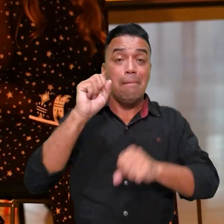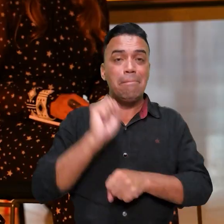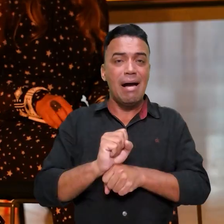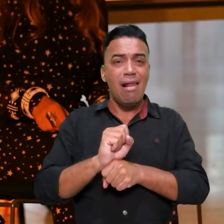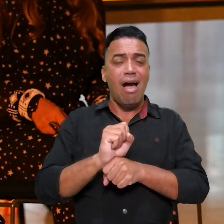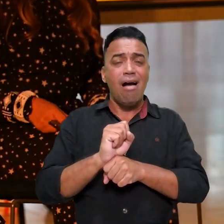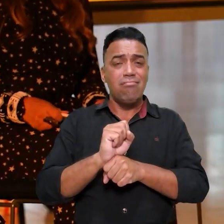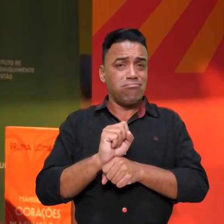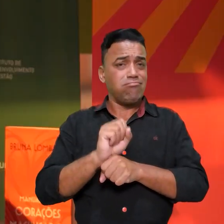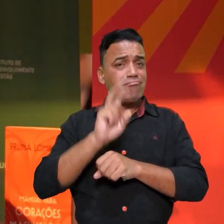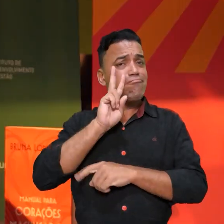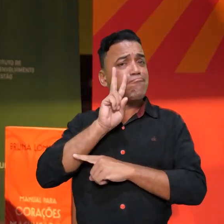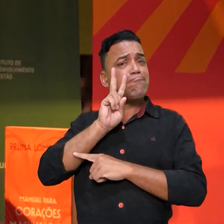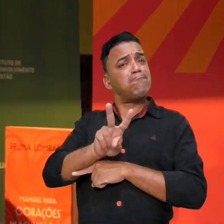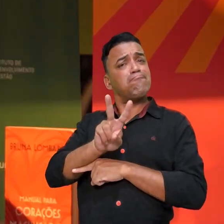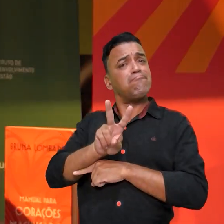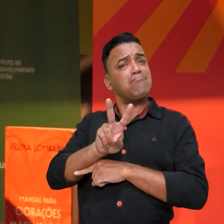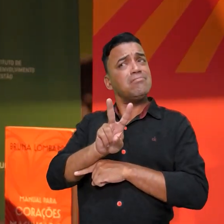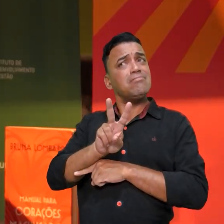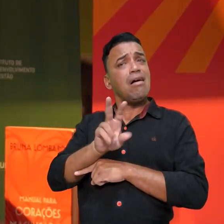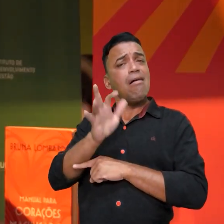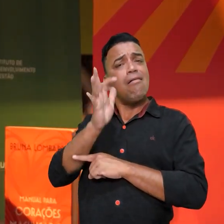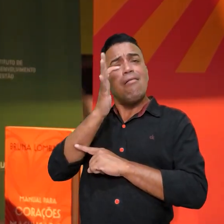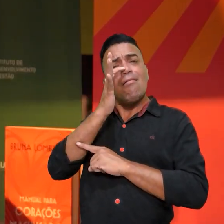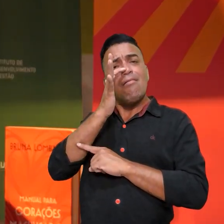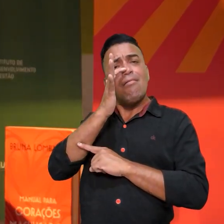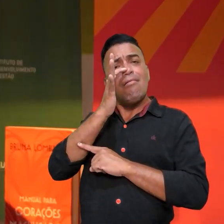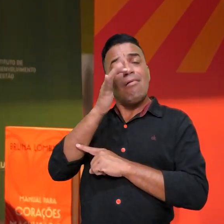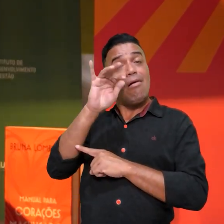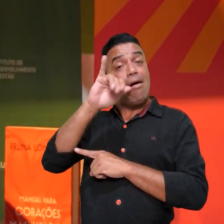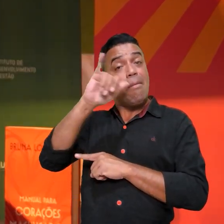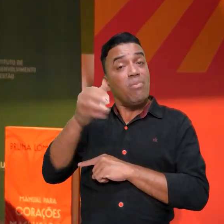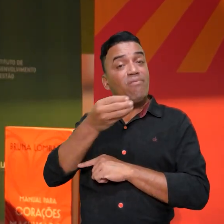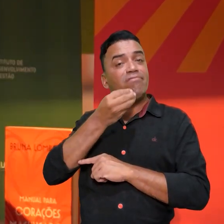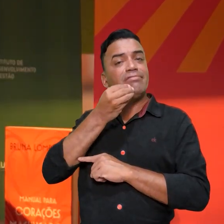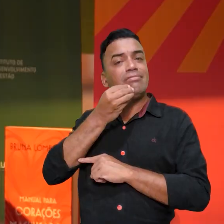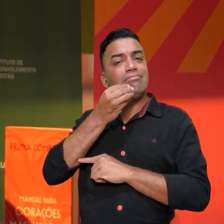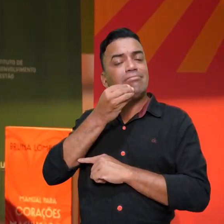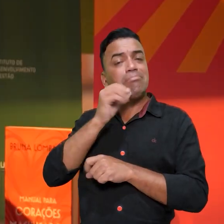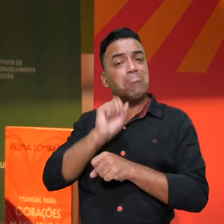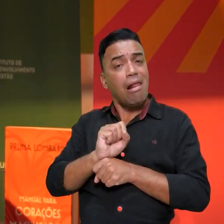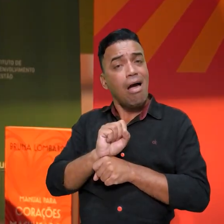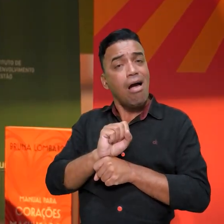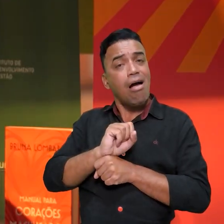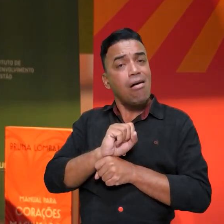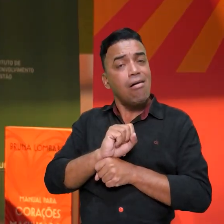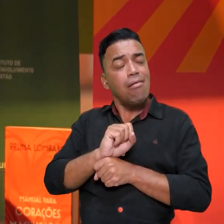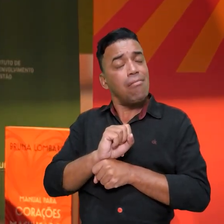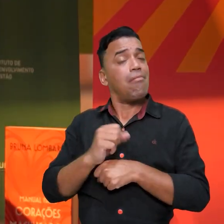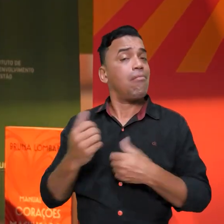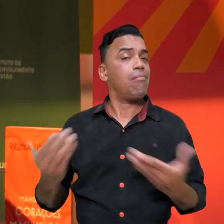e olhar, parar e observar, parar e aproveitar, é